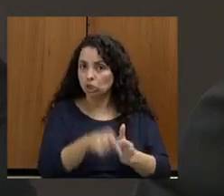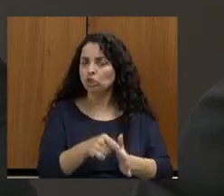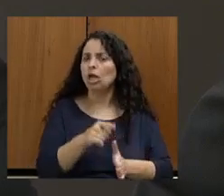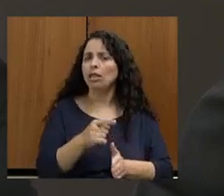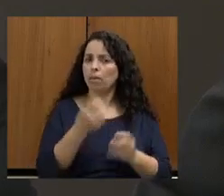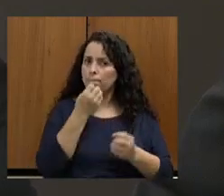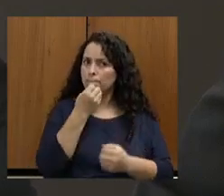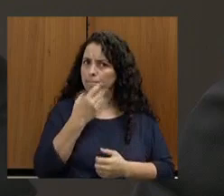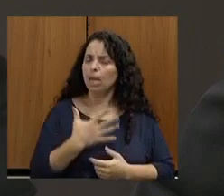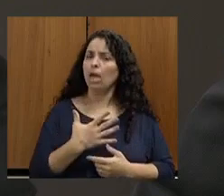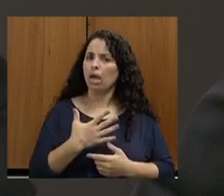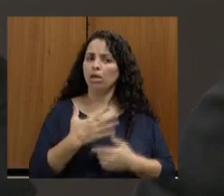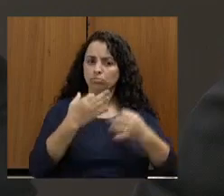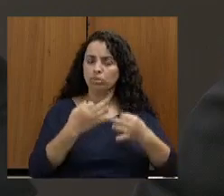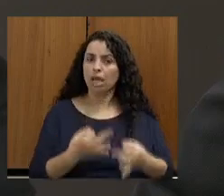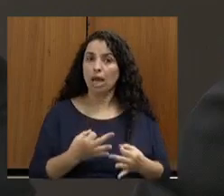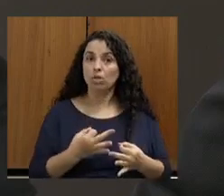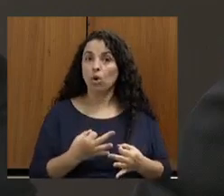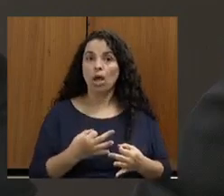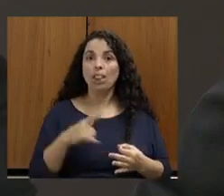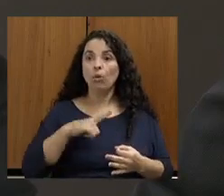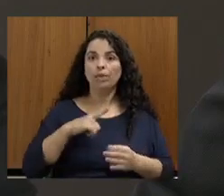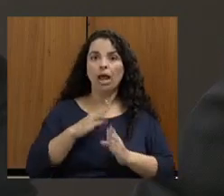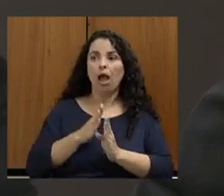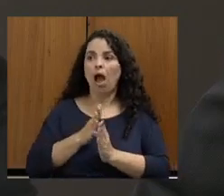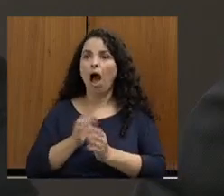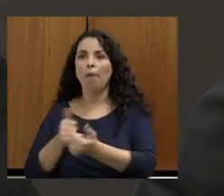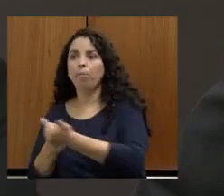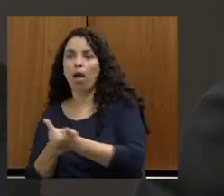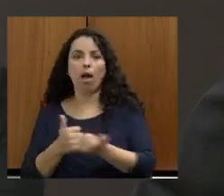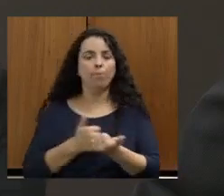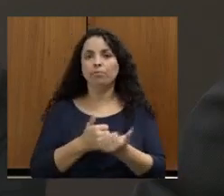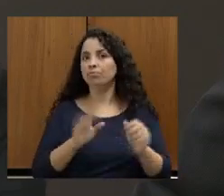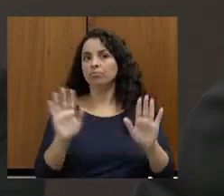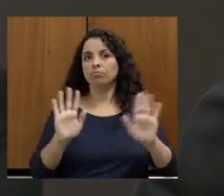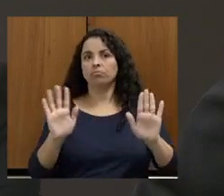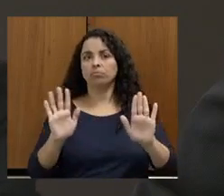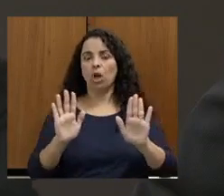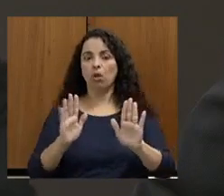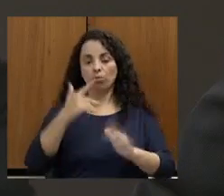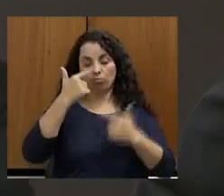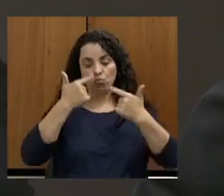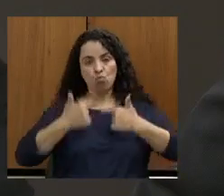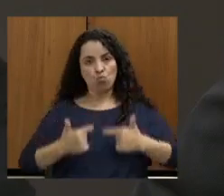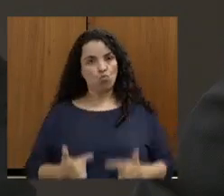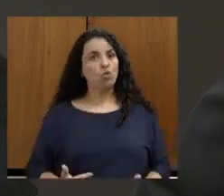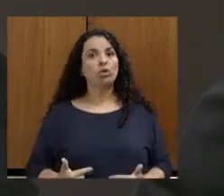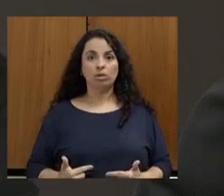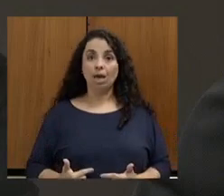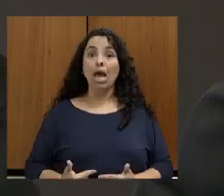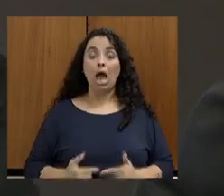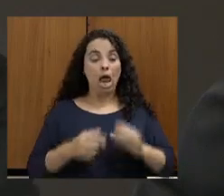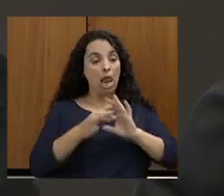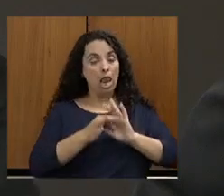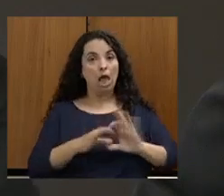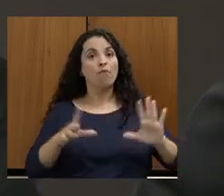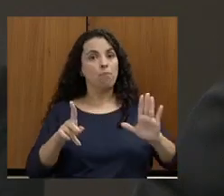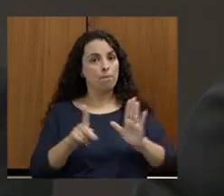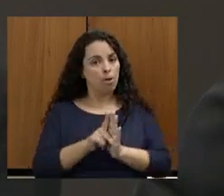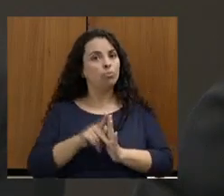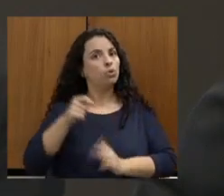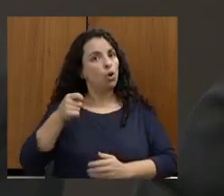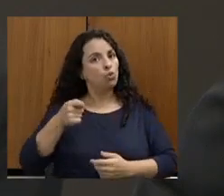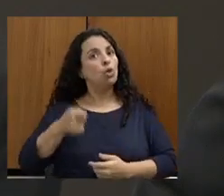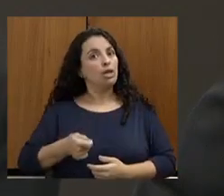imparcialidade, com total liberdade de atuação da autoridade policial. e o nosso